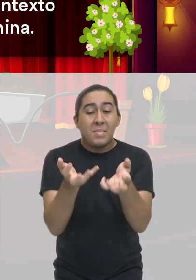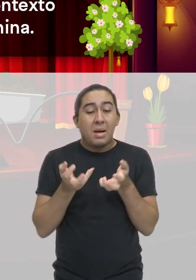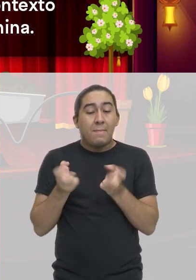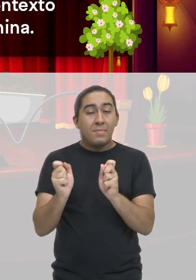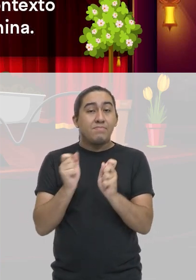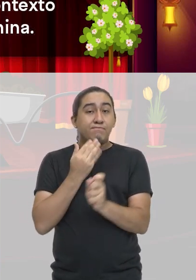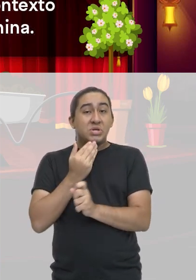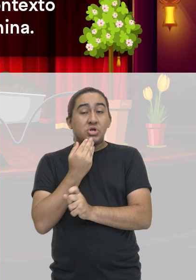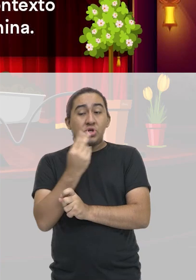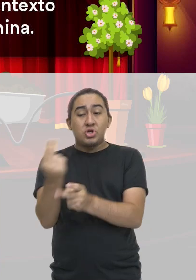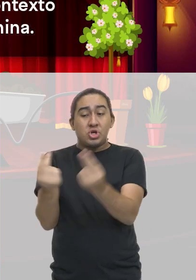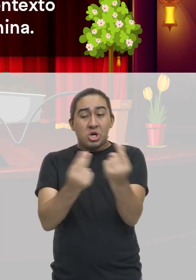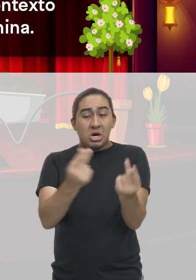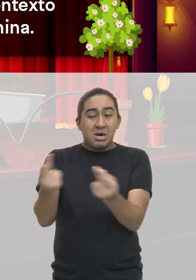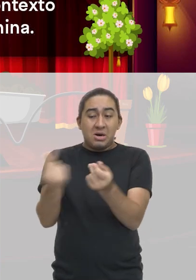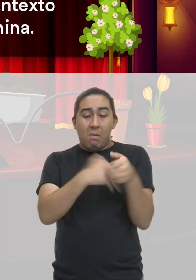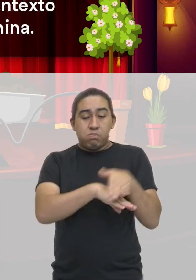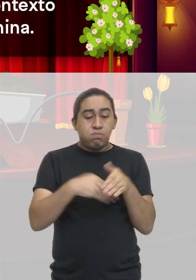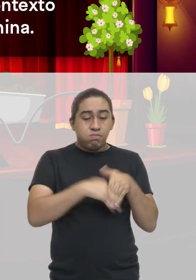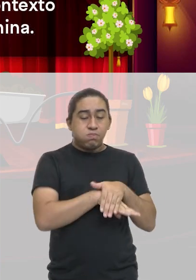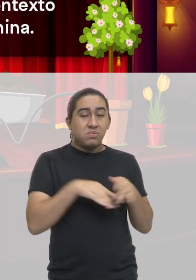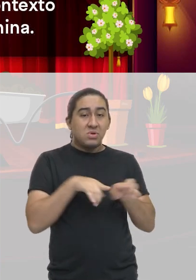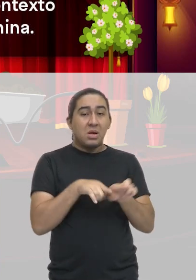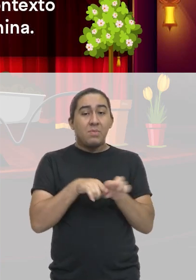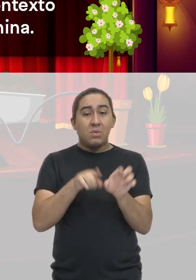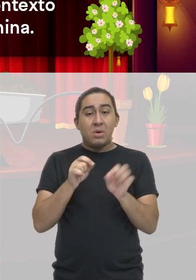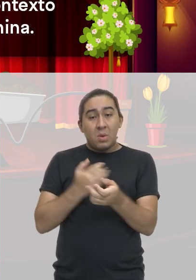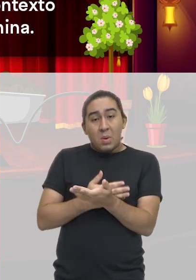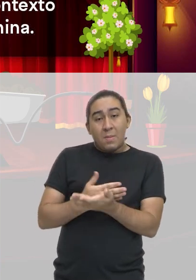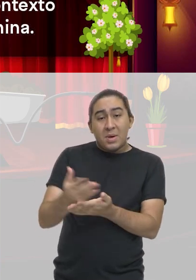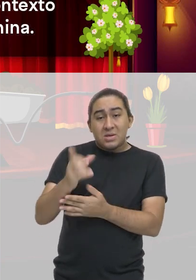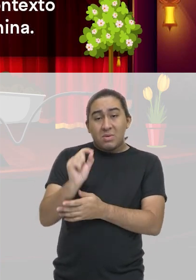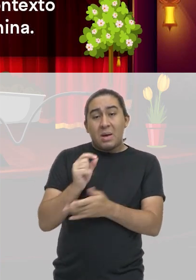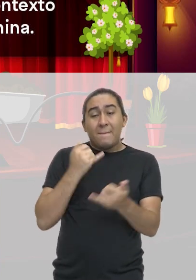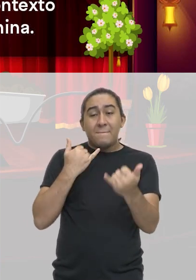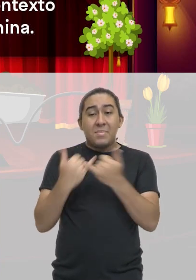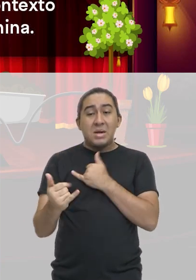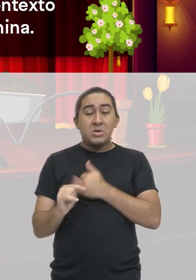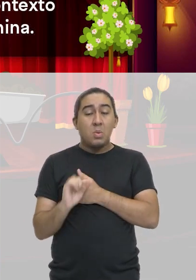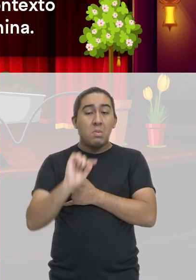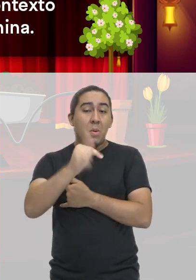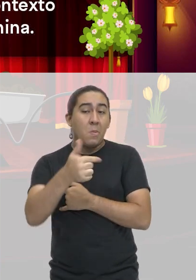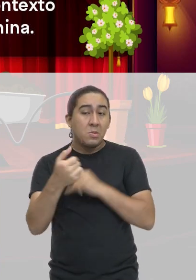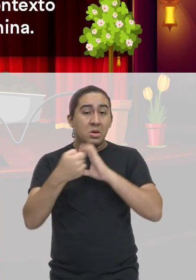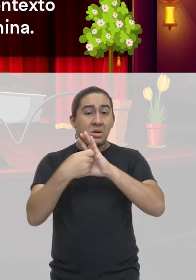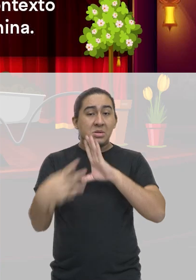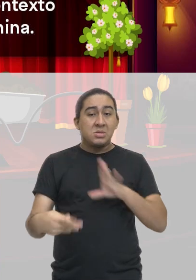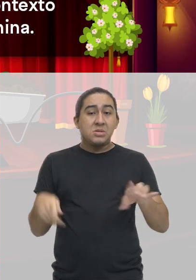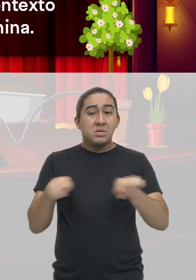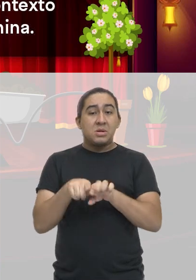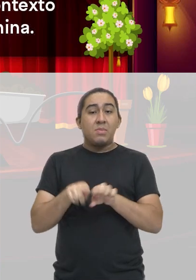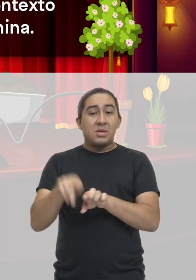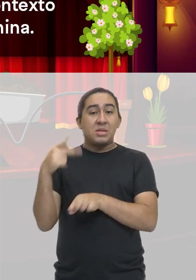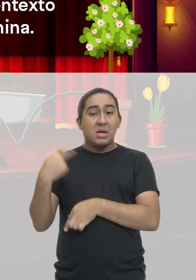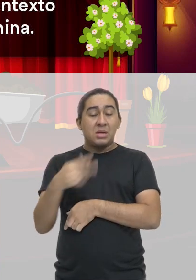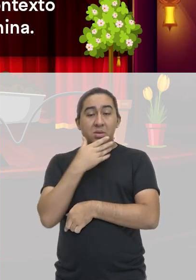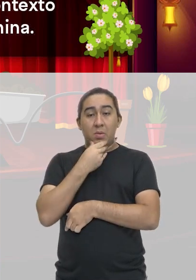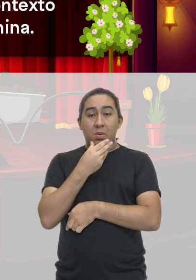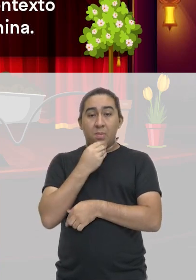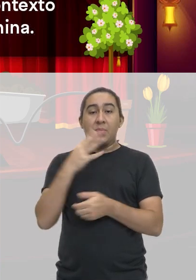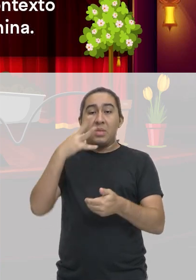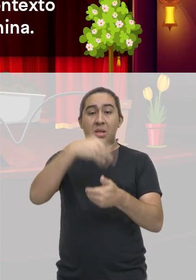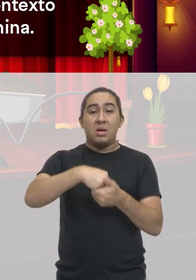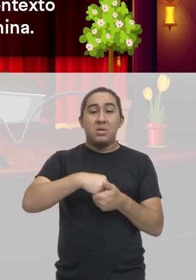mais riquezas, ele começa a aparecer uma outra característica dele, né? Dentro